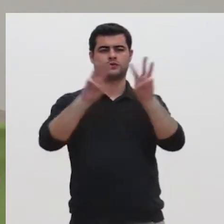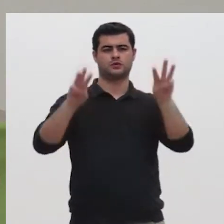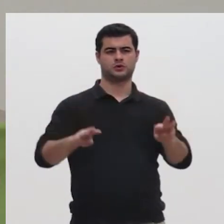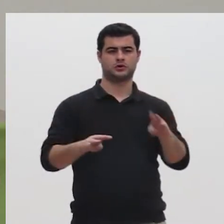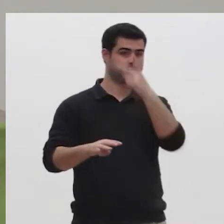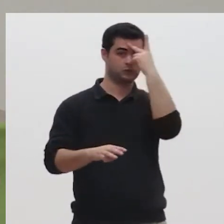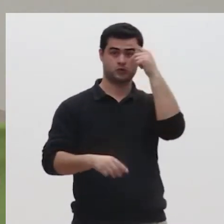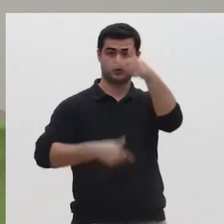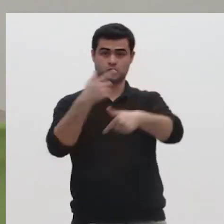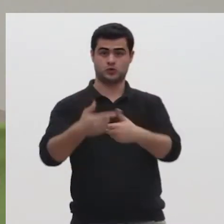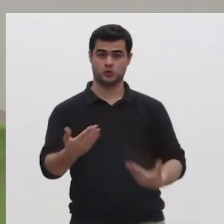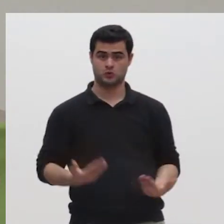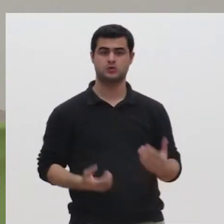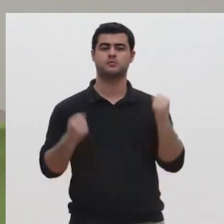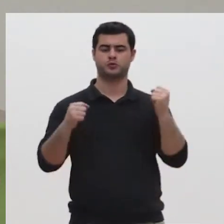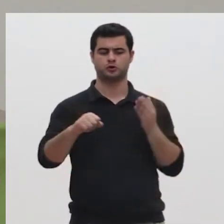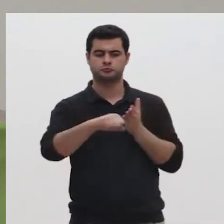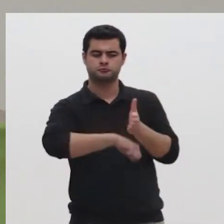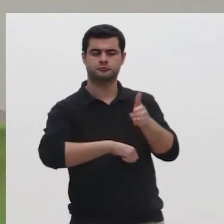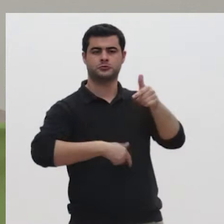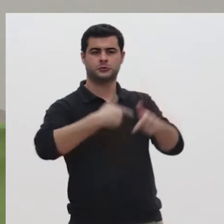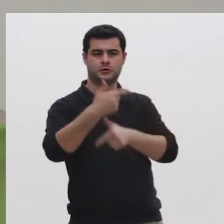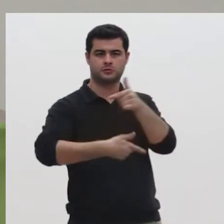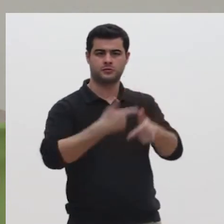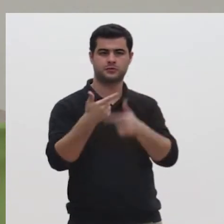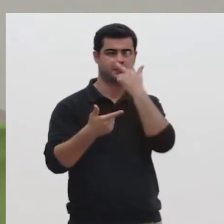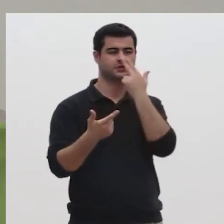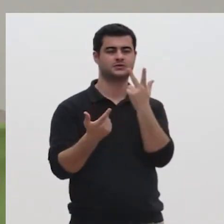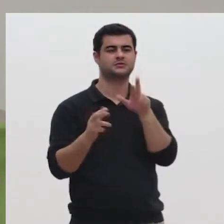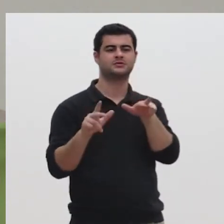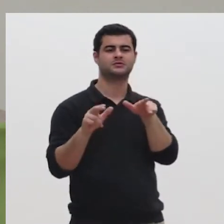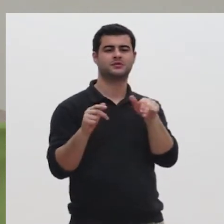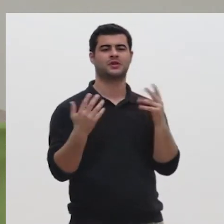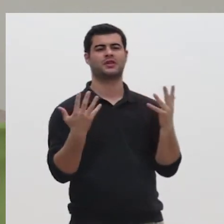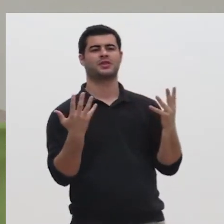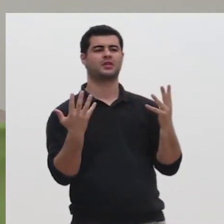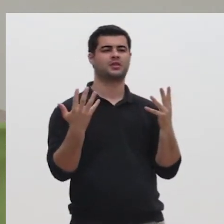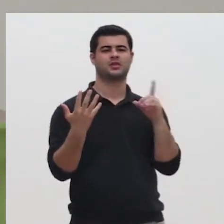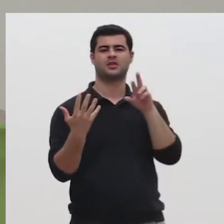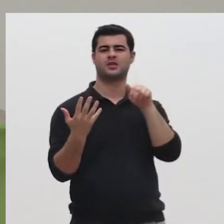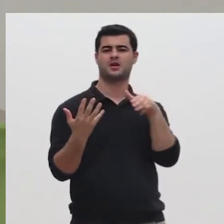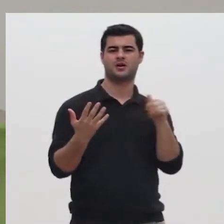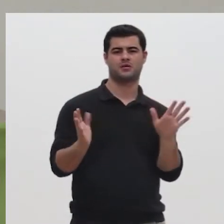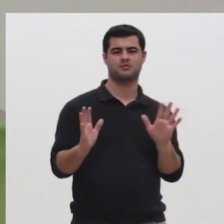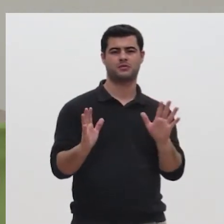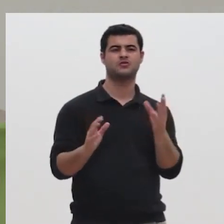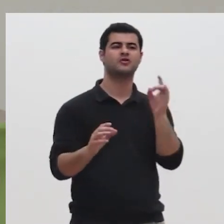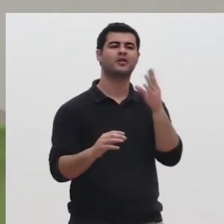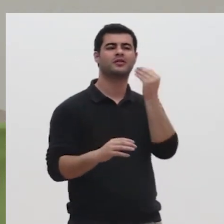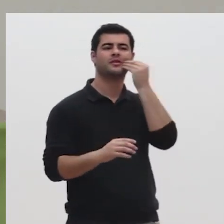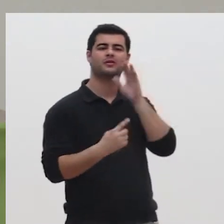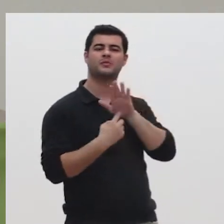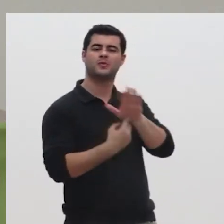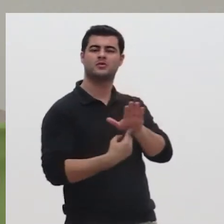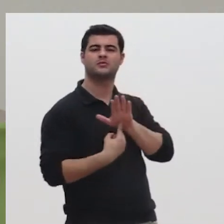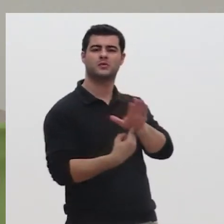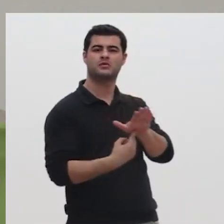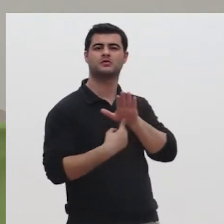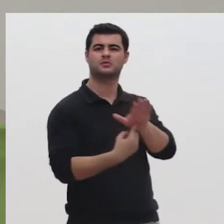trabalhar, para que seja menos dramático e sempre estou tentando de uma forma ou de